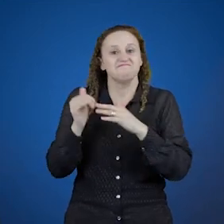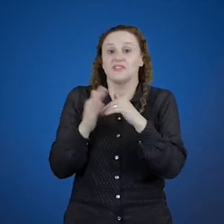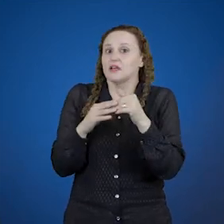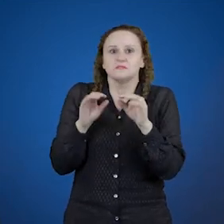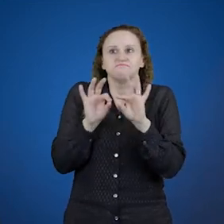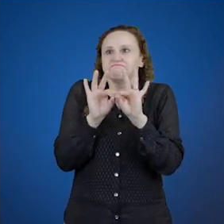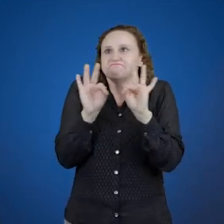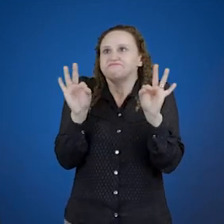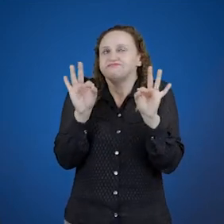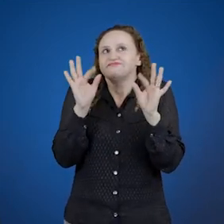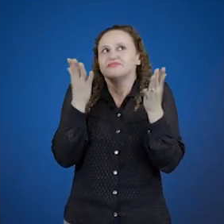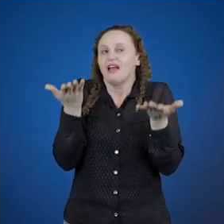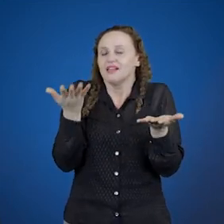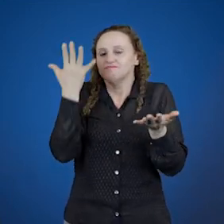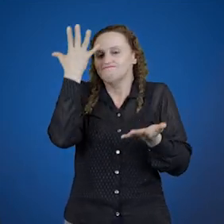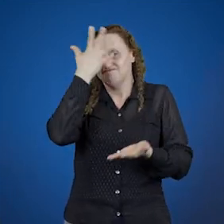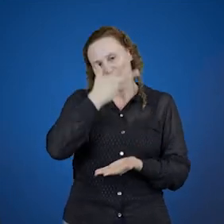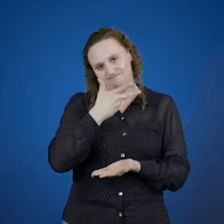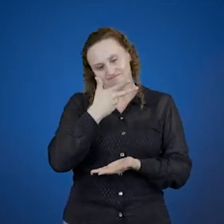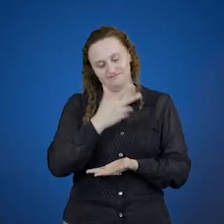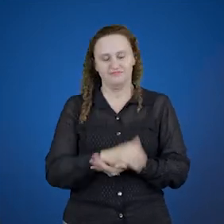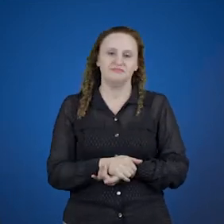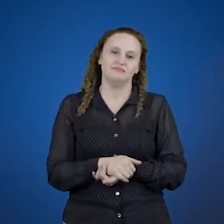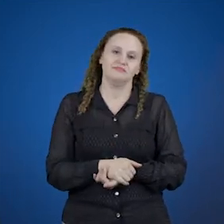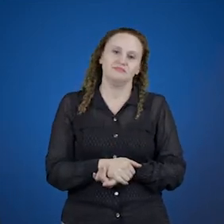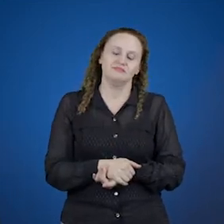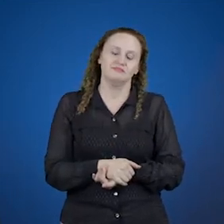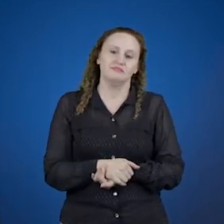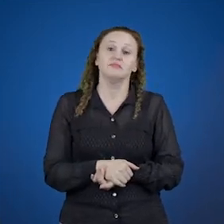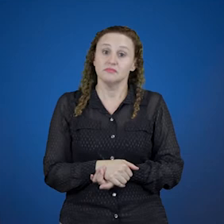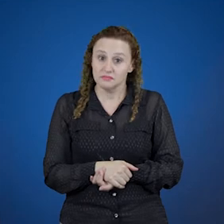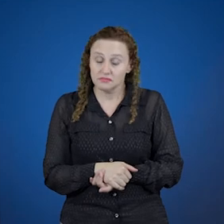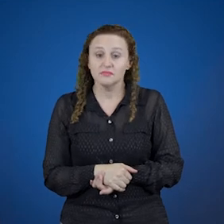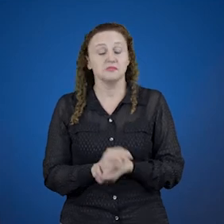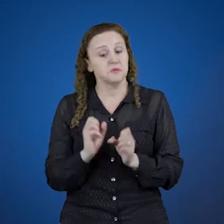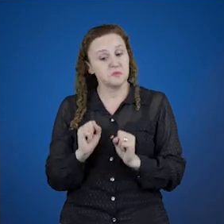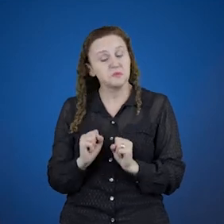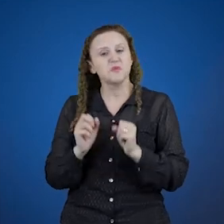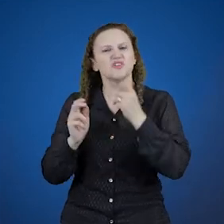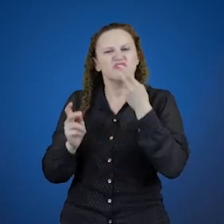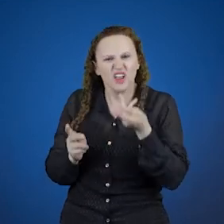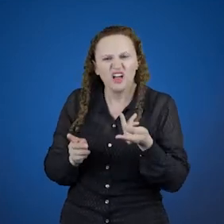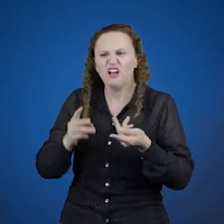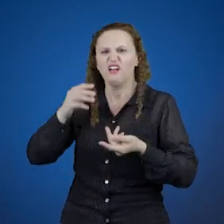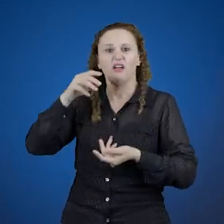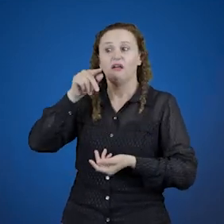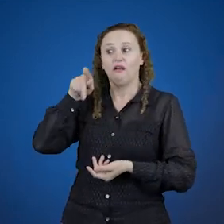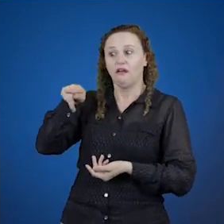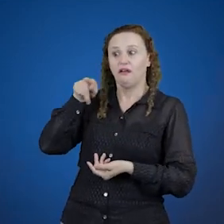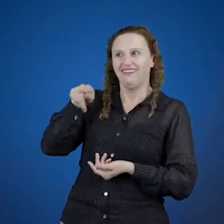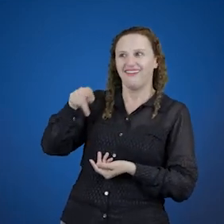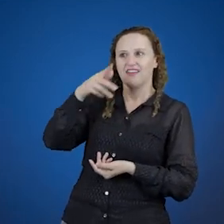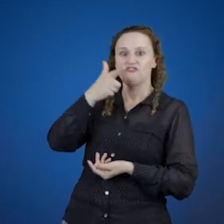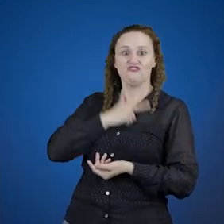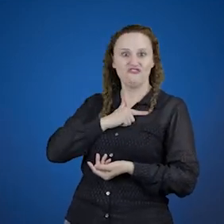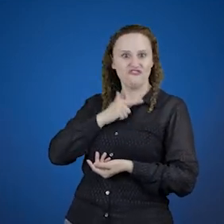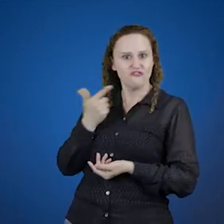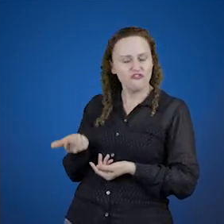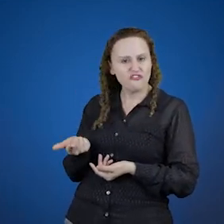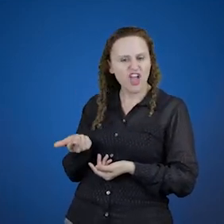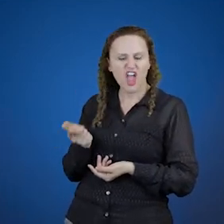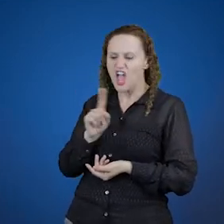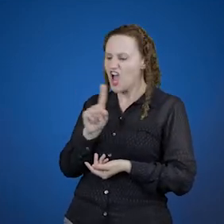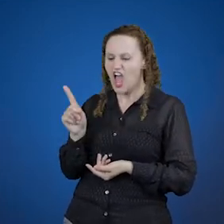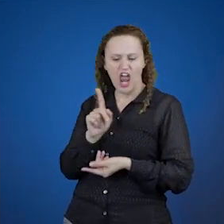essa ação ela simplesmente é bonita e assim como eu posso dizer Maria é feia ó